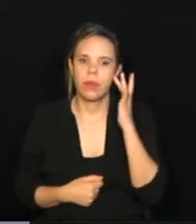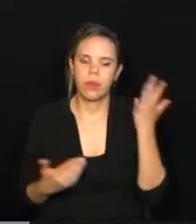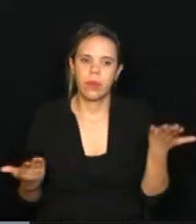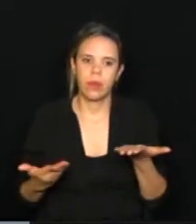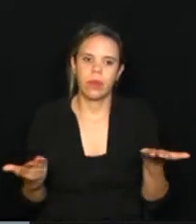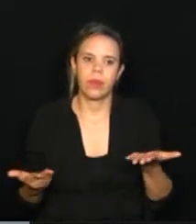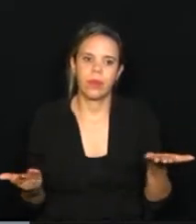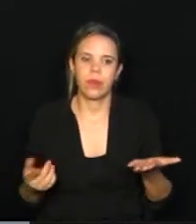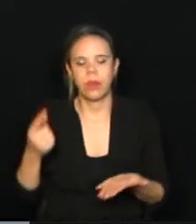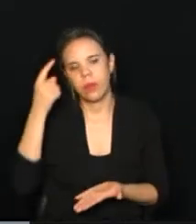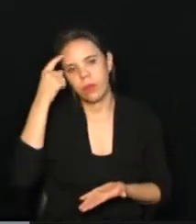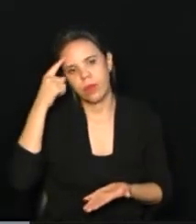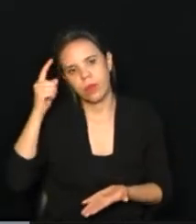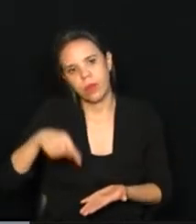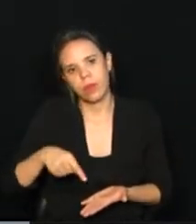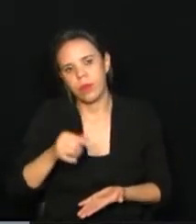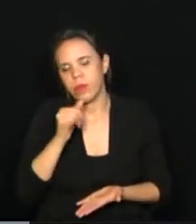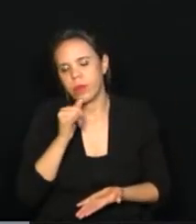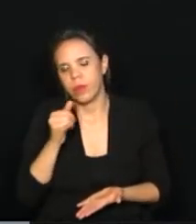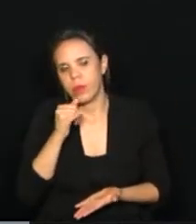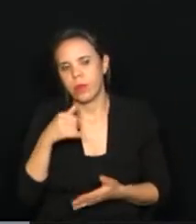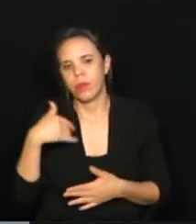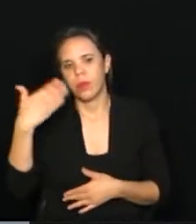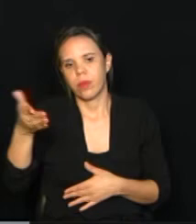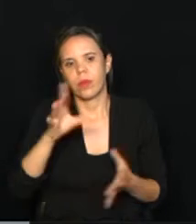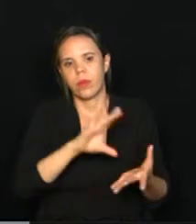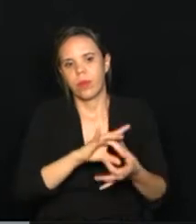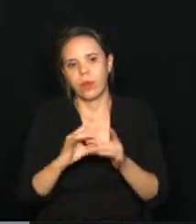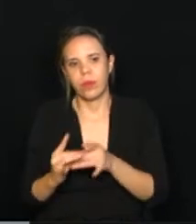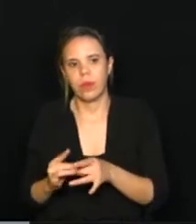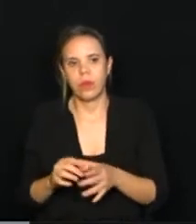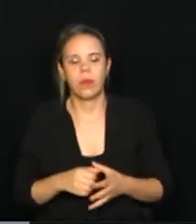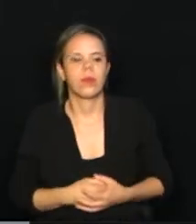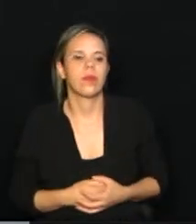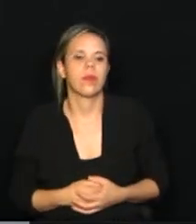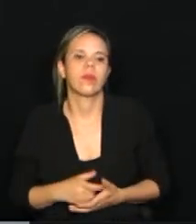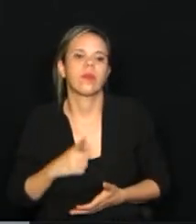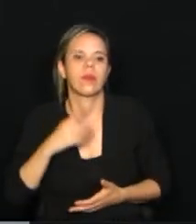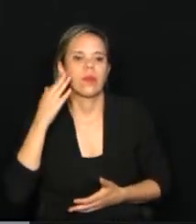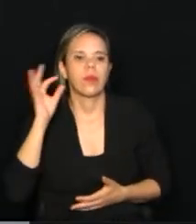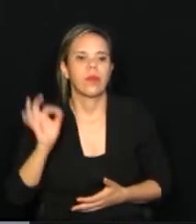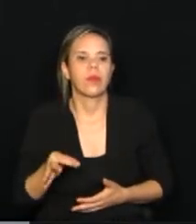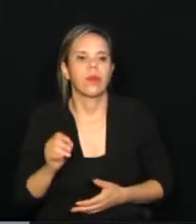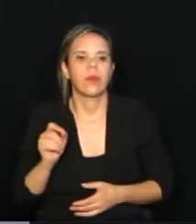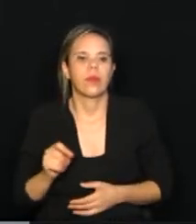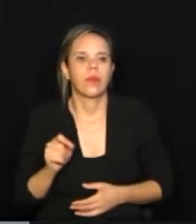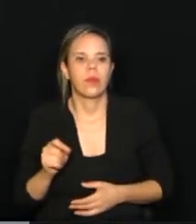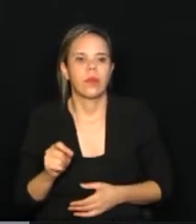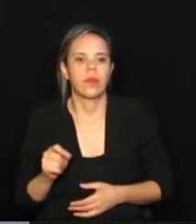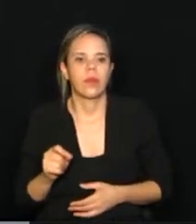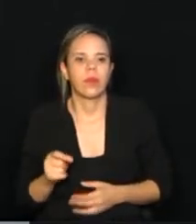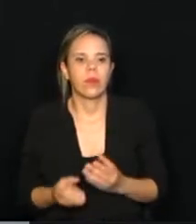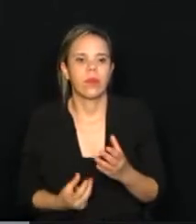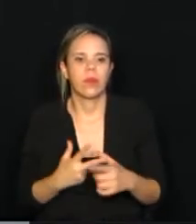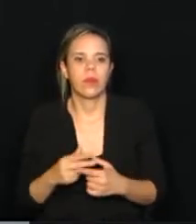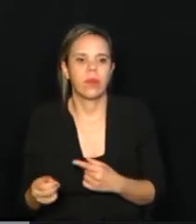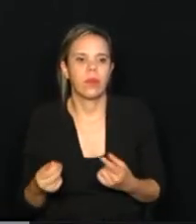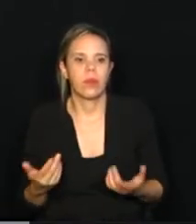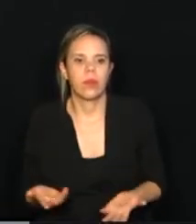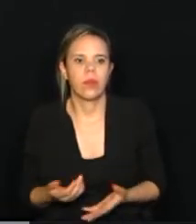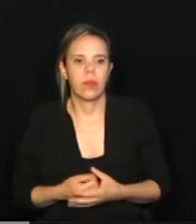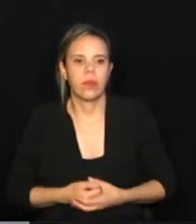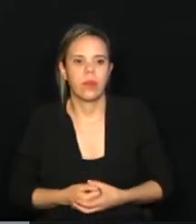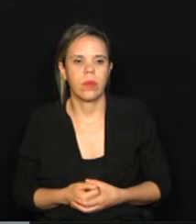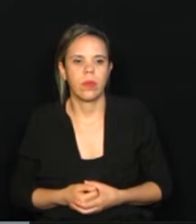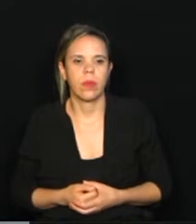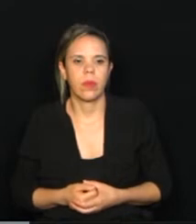que pensar nesse ciclo para a próxima Olimpíada, que eu tenho certeza que vai classificar